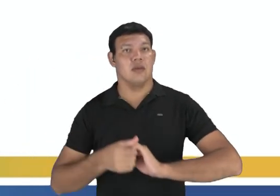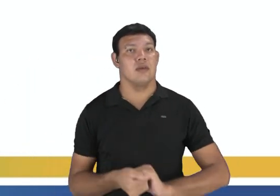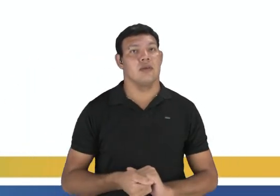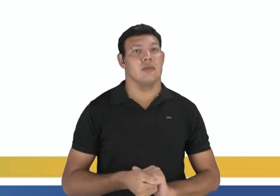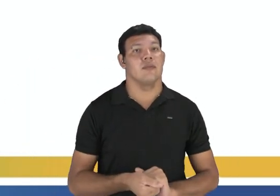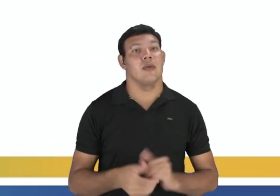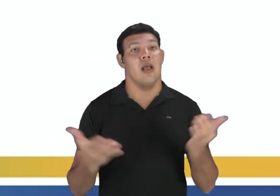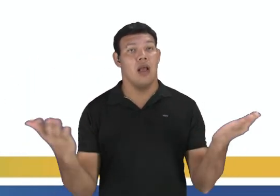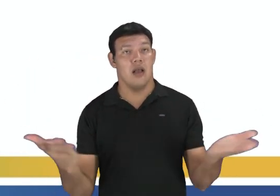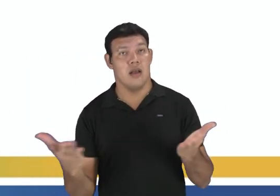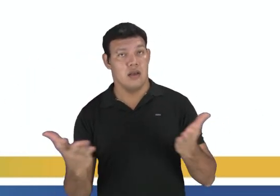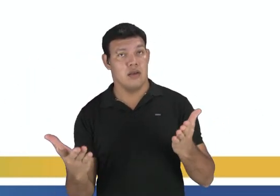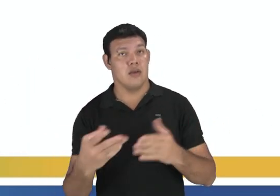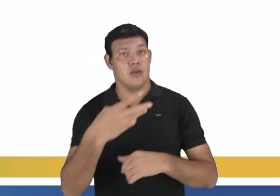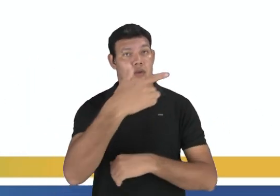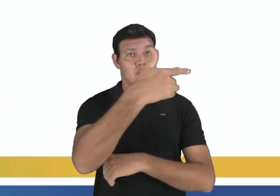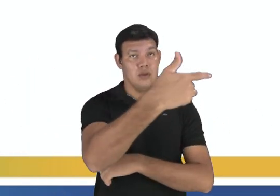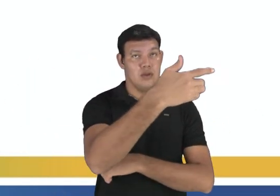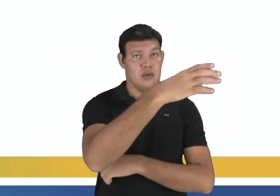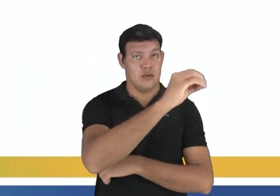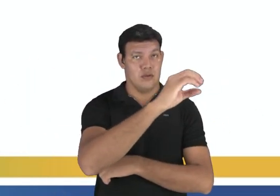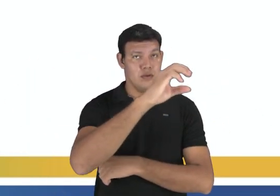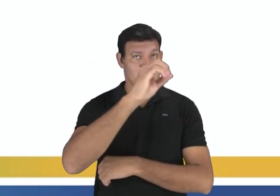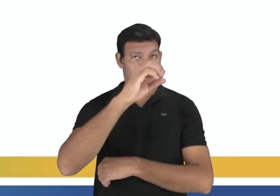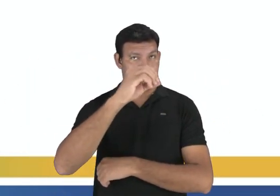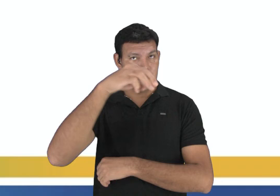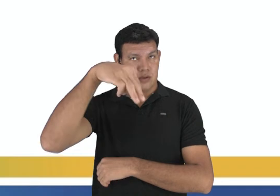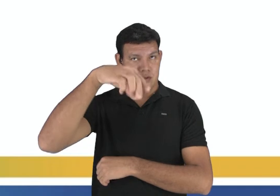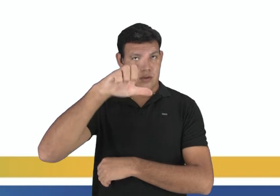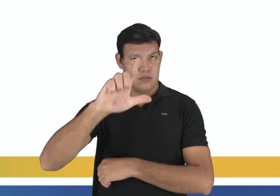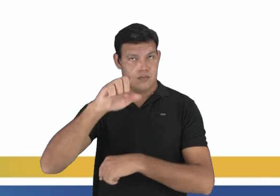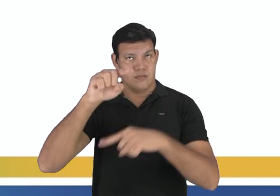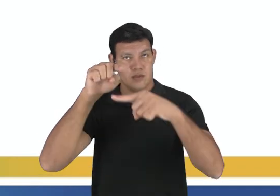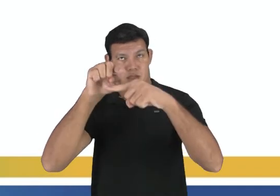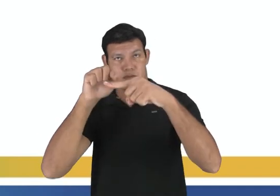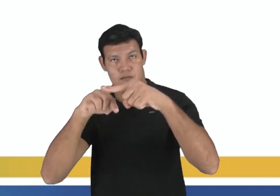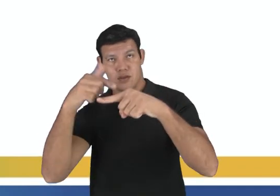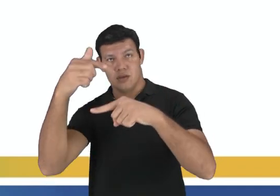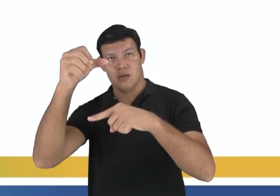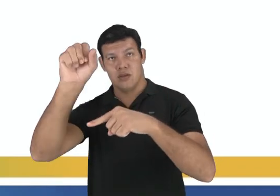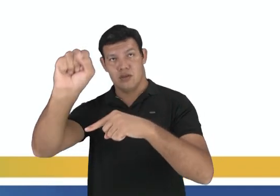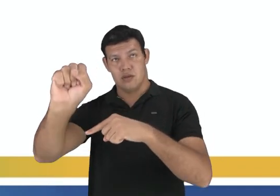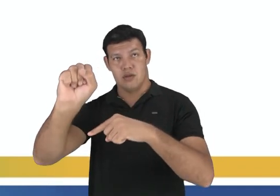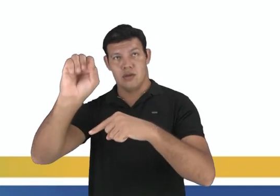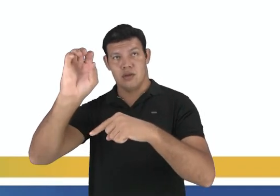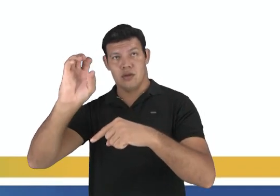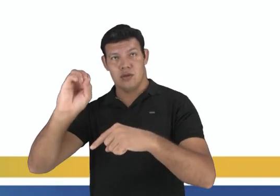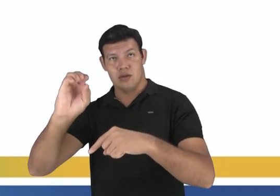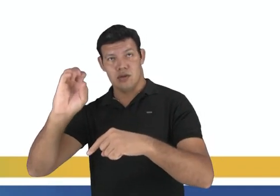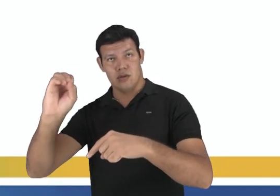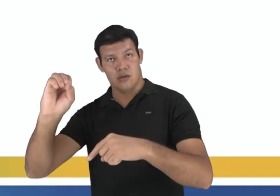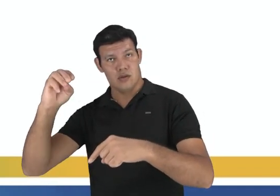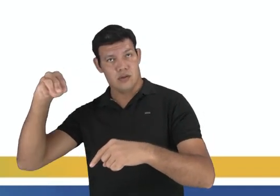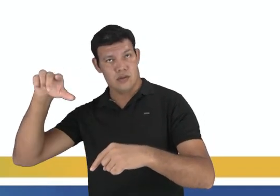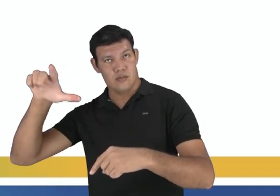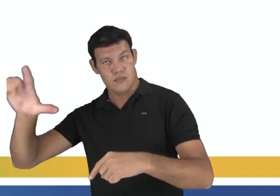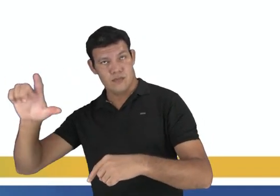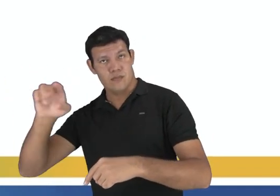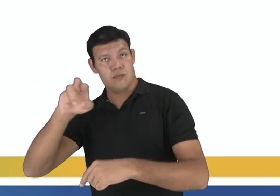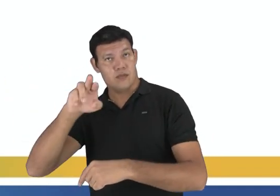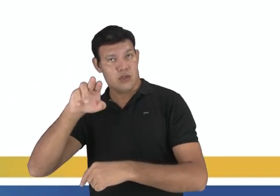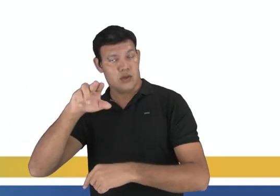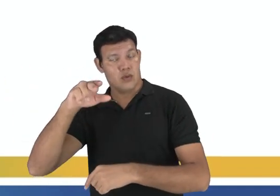vou pegar esses 20 mililitros e dividir para 800 mililitros. E aí nós vamos ter uma resposta igual